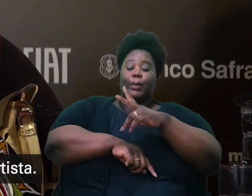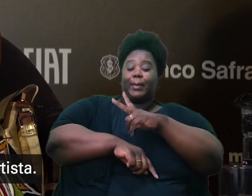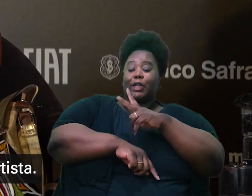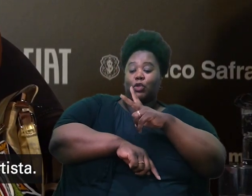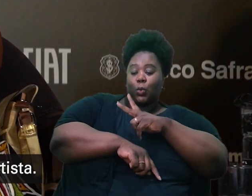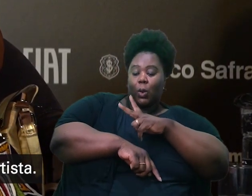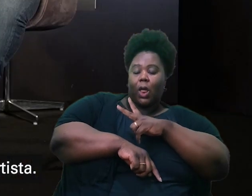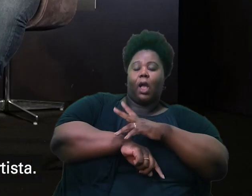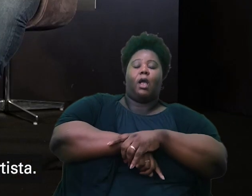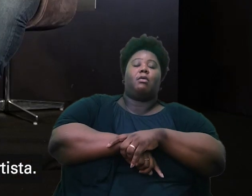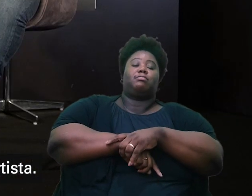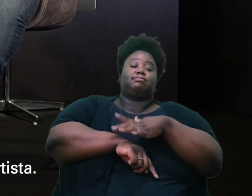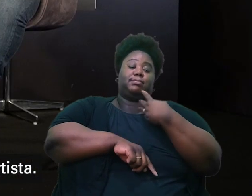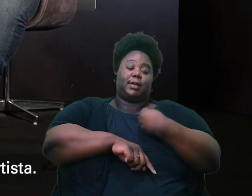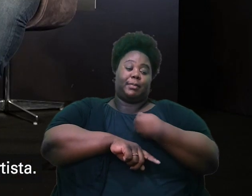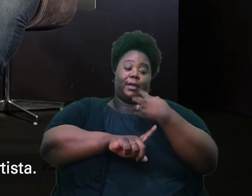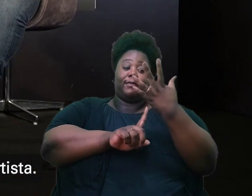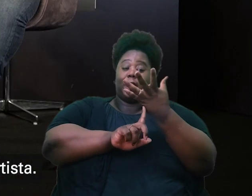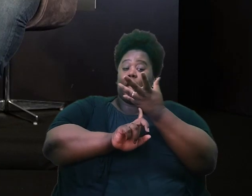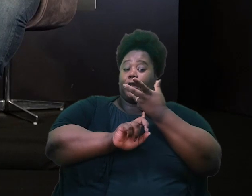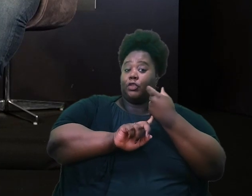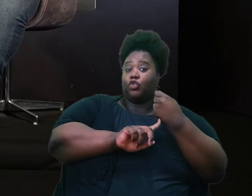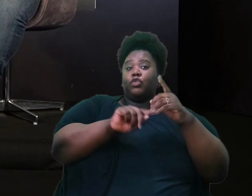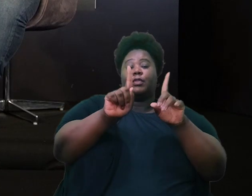minha vida como artista.